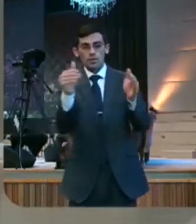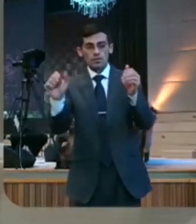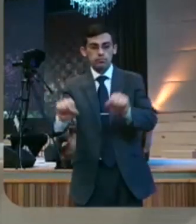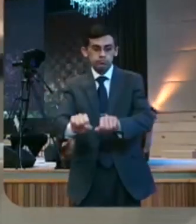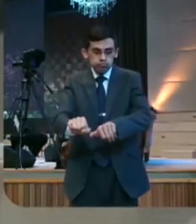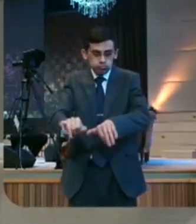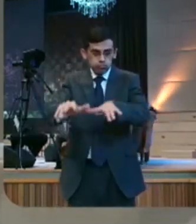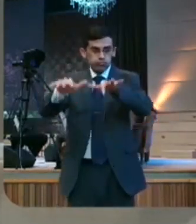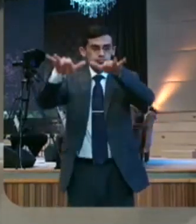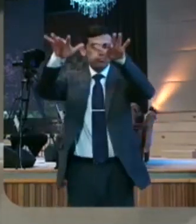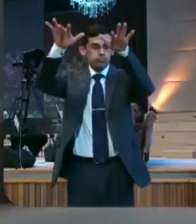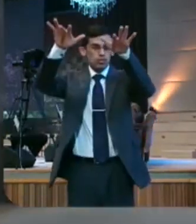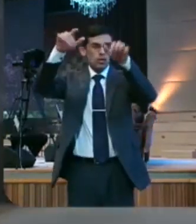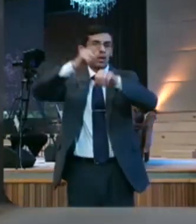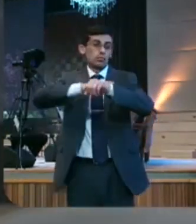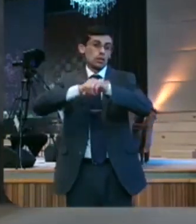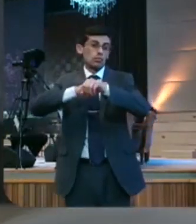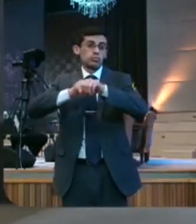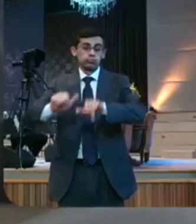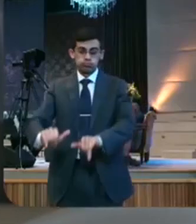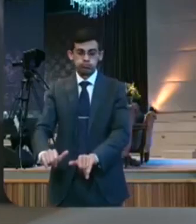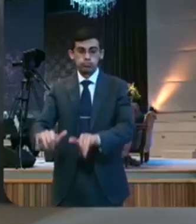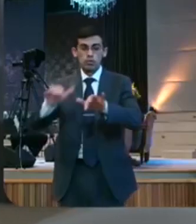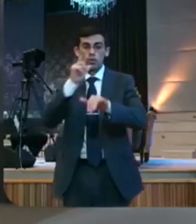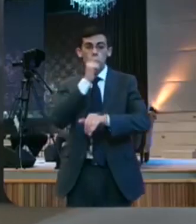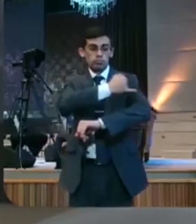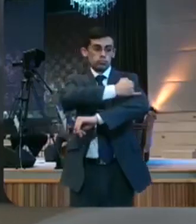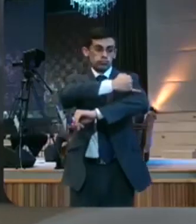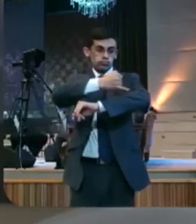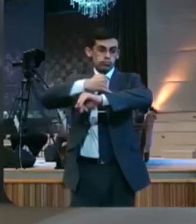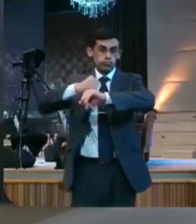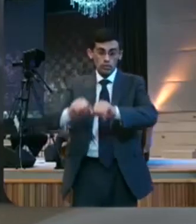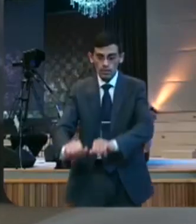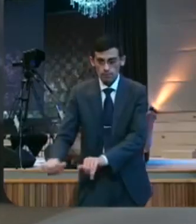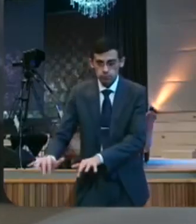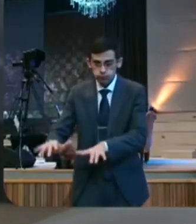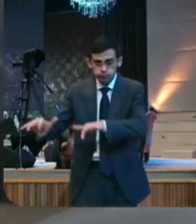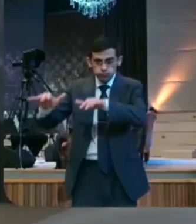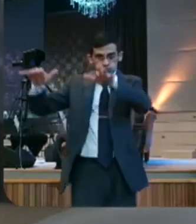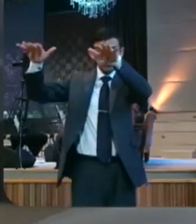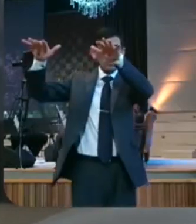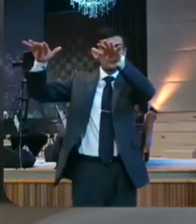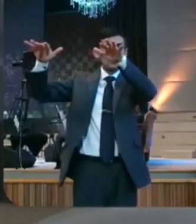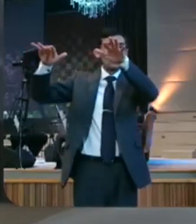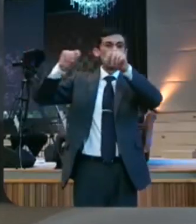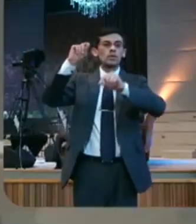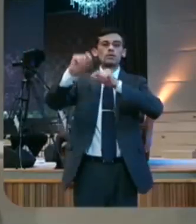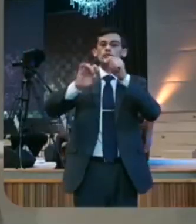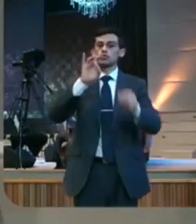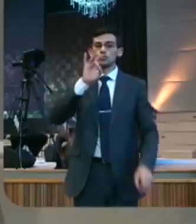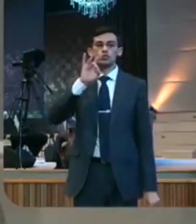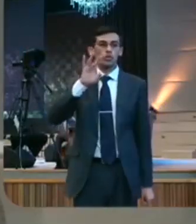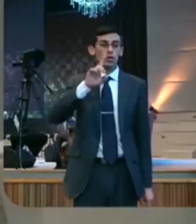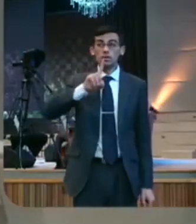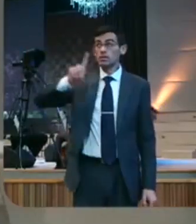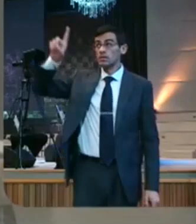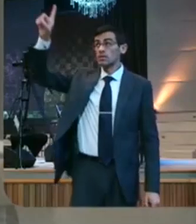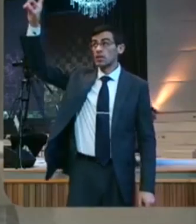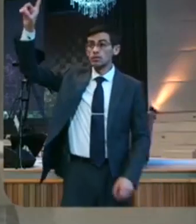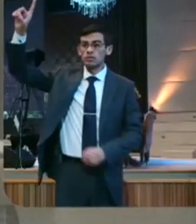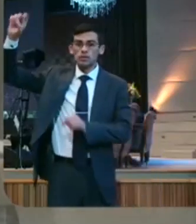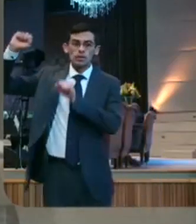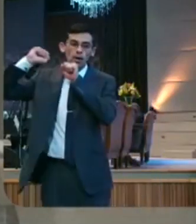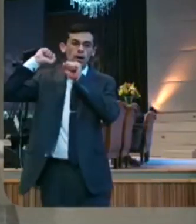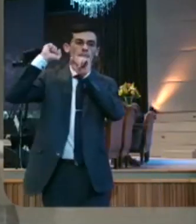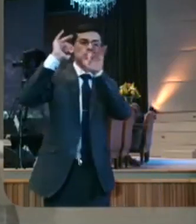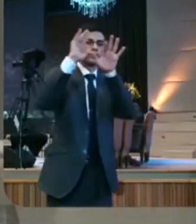inundação, porque era época de inundação e o Rio Jordão estava espraiado, só poderiam vir pela